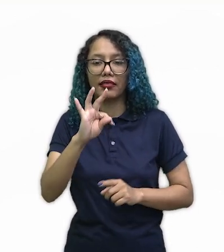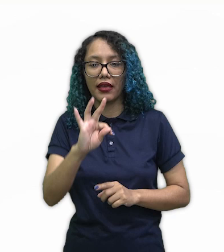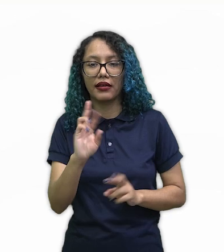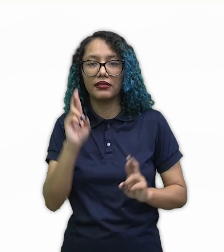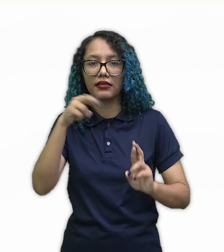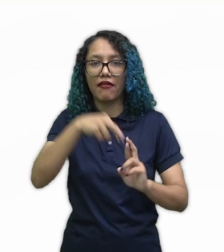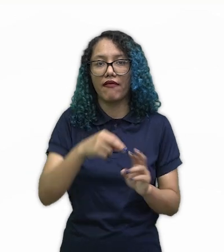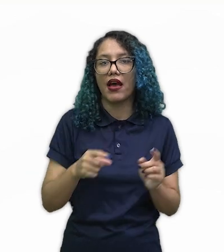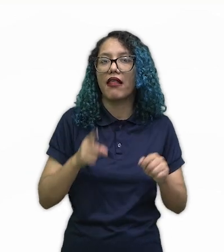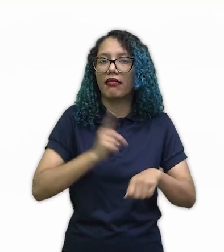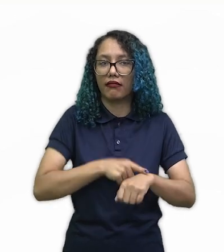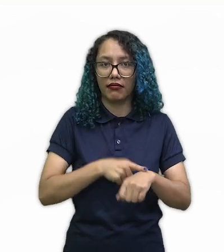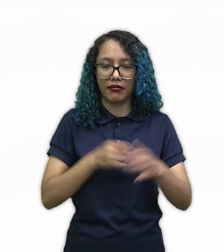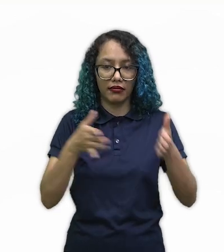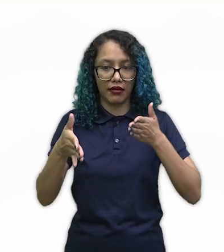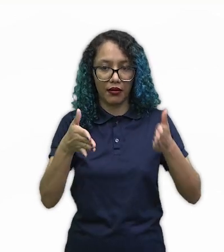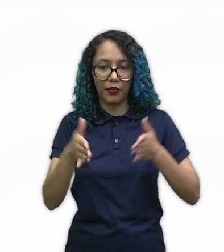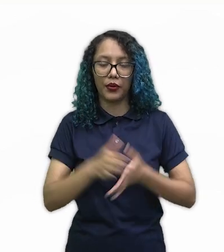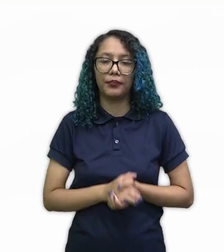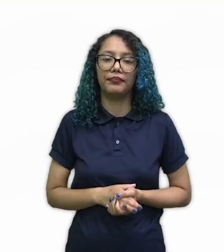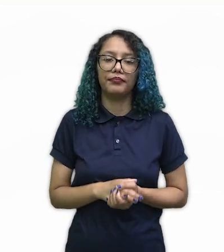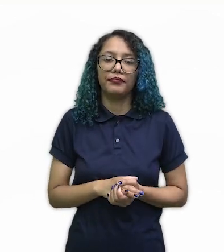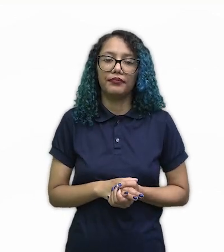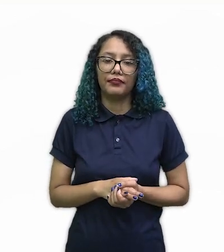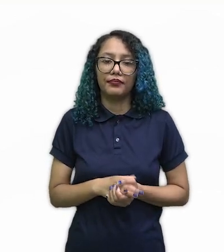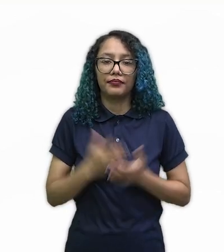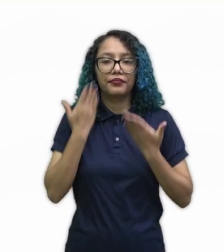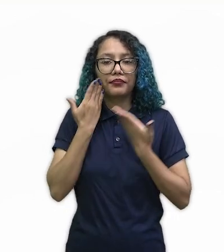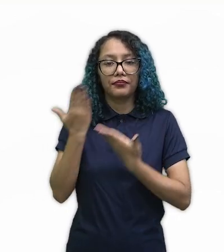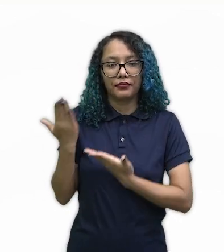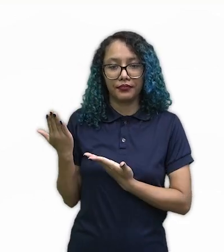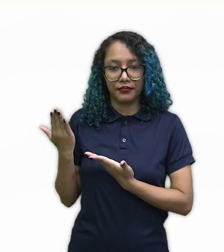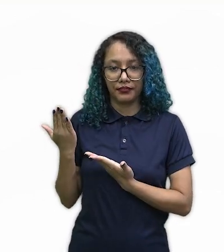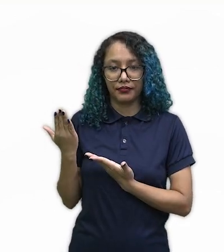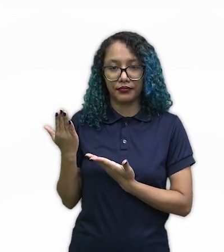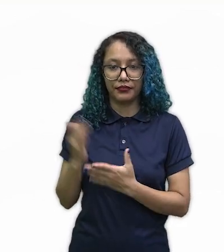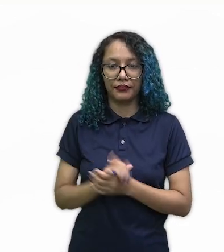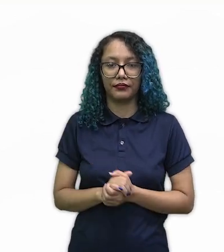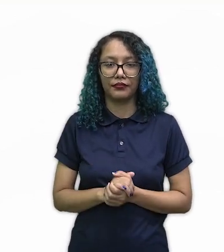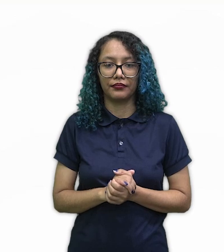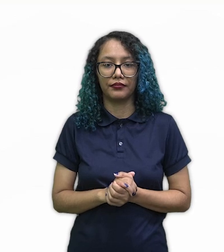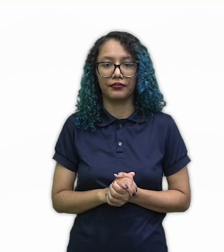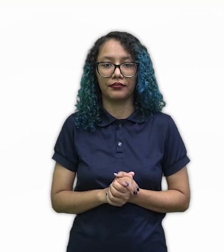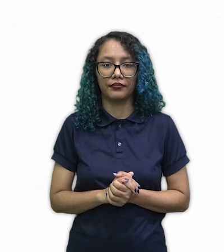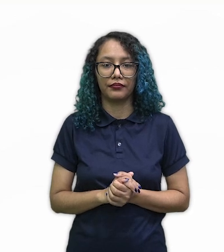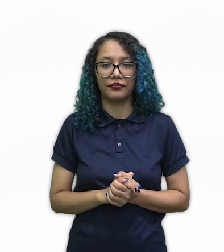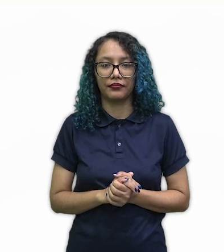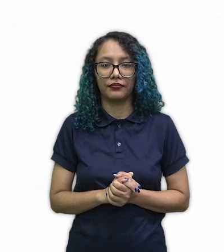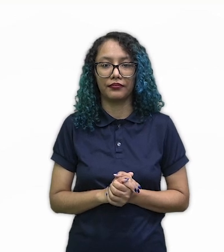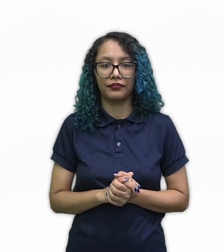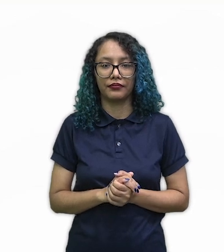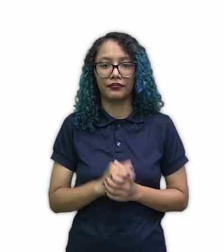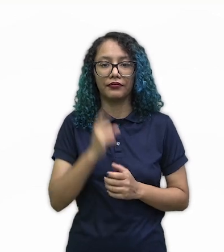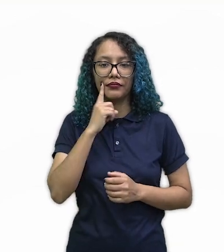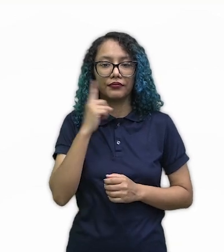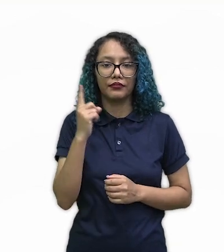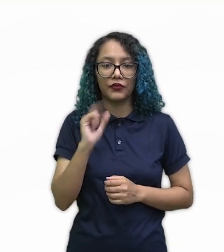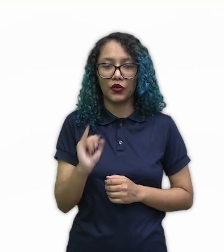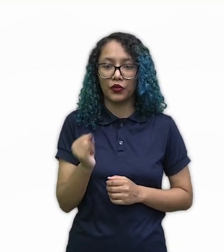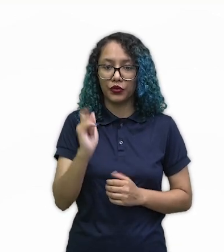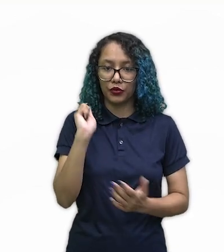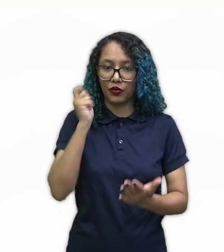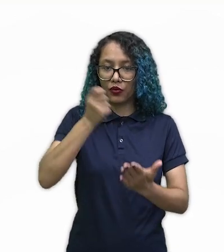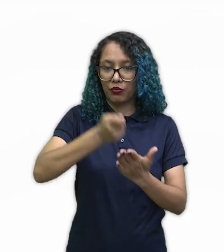tempo. Então, estão aqui identificados esses valores, olha só. Aqui nós temos os juros a serem